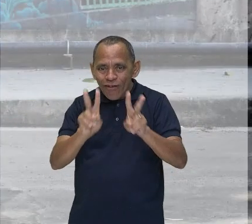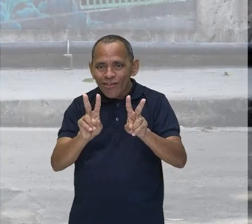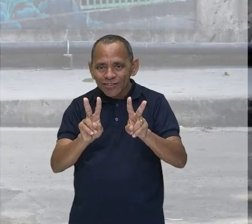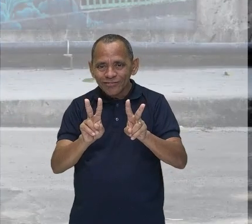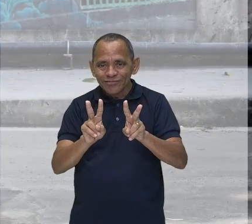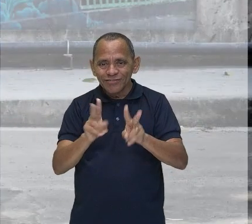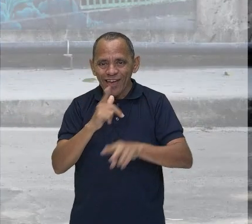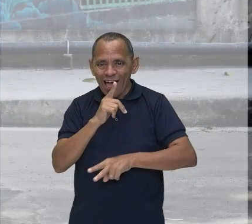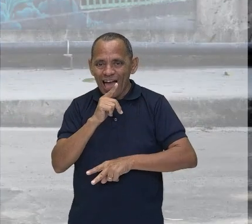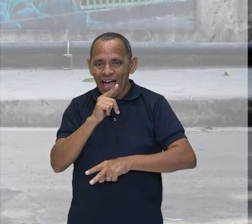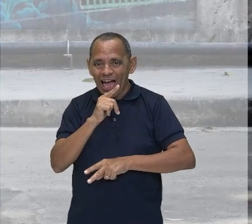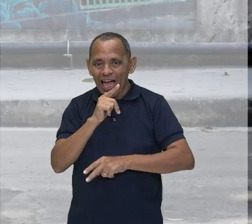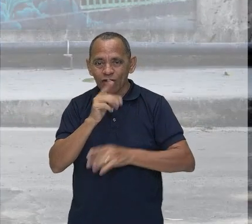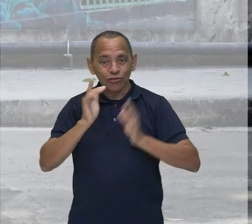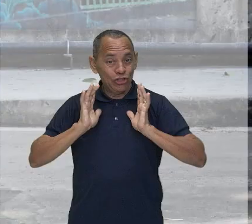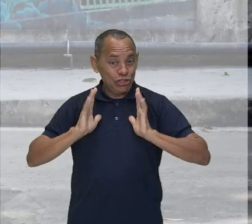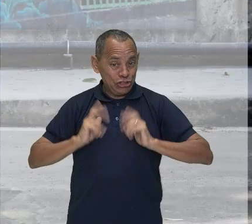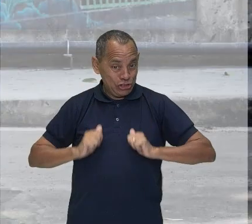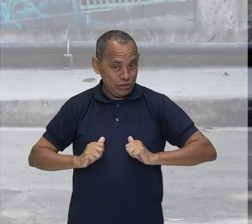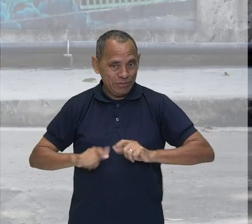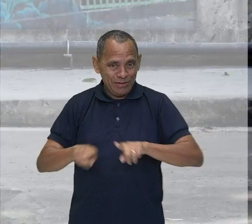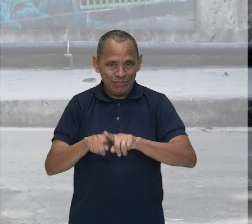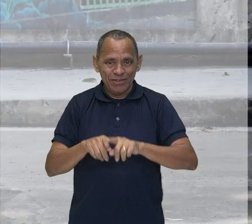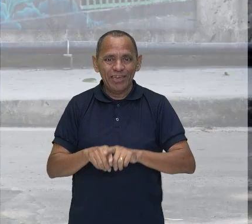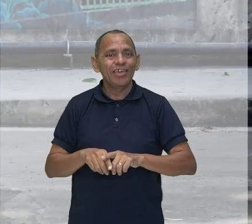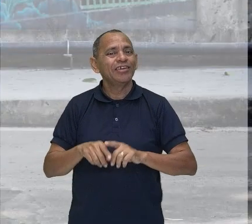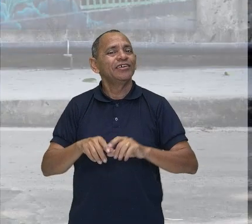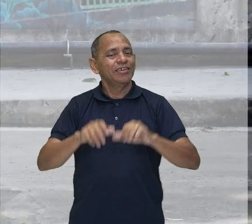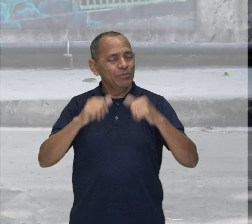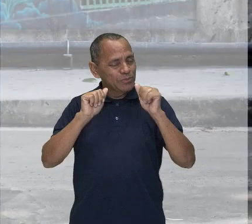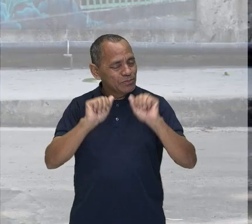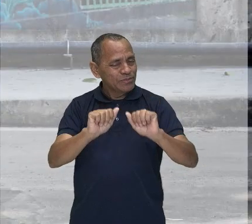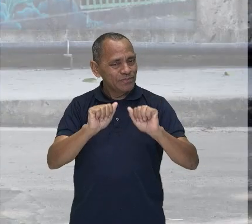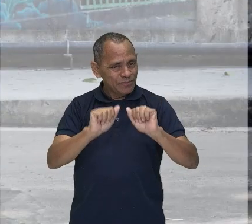limpa, então mostrando aí que é possível sim o homem saber andar